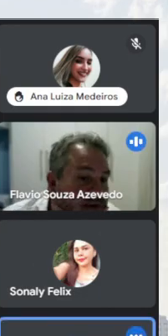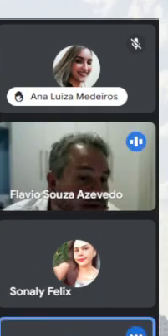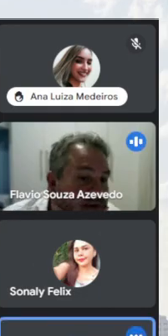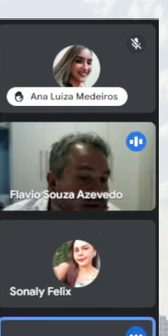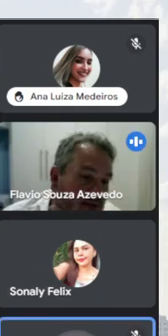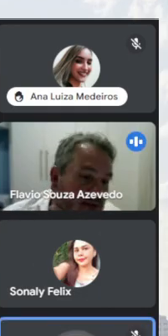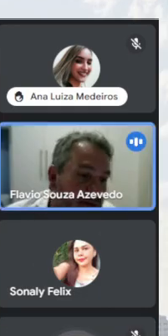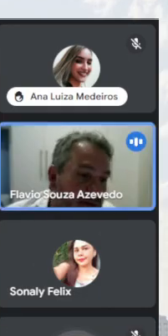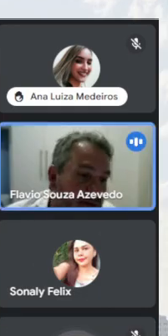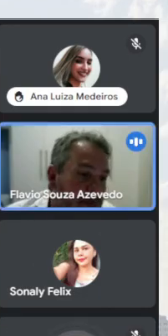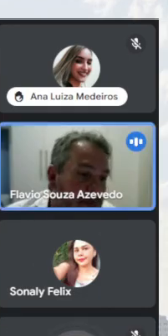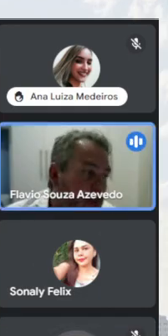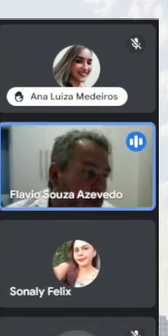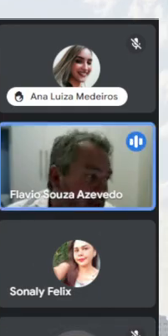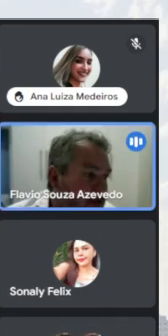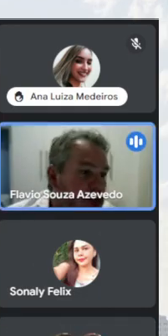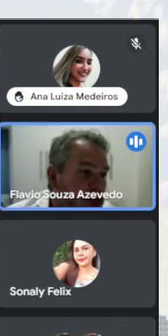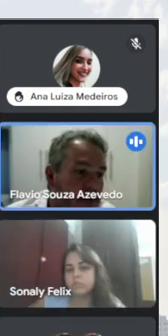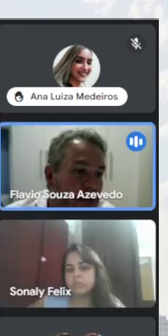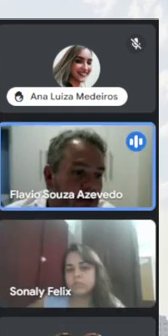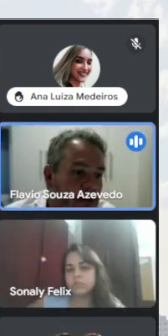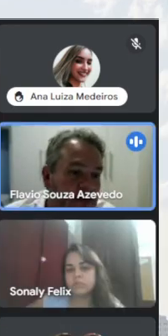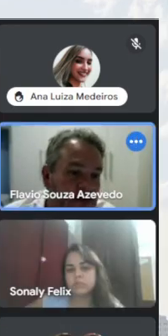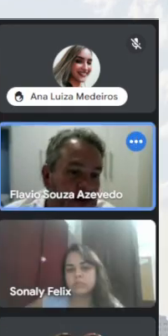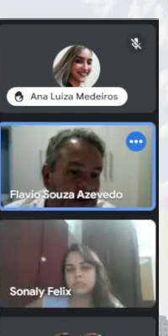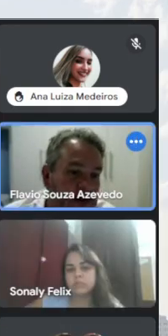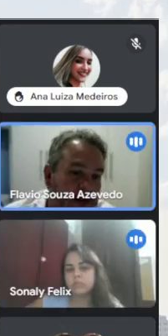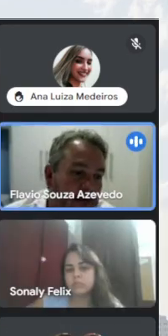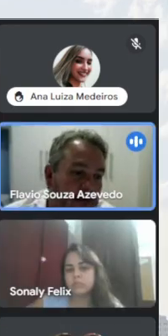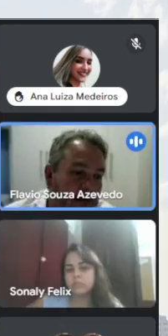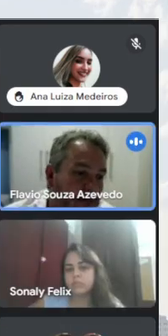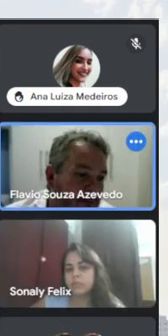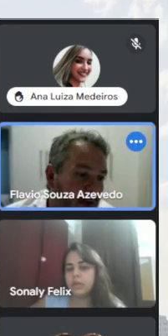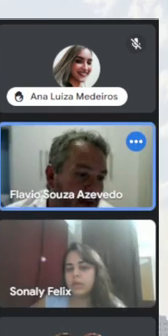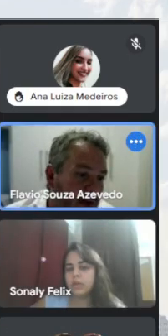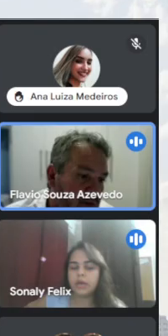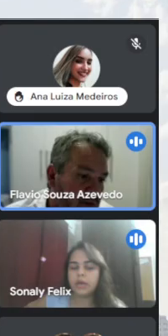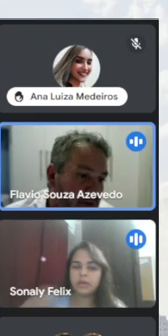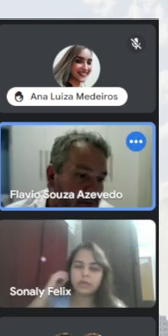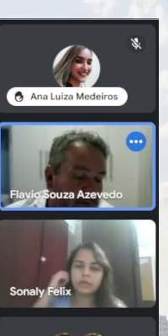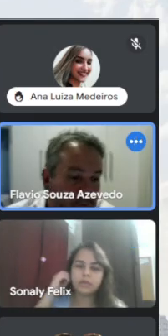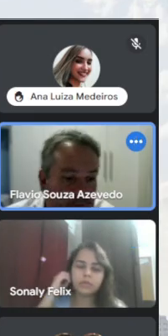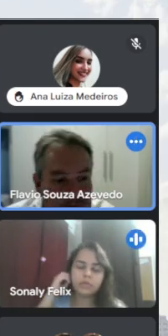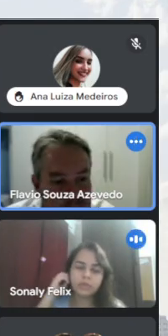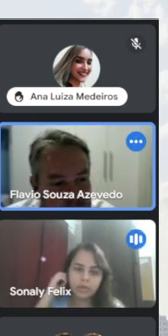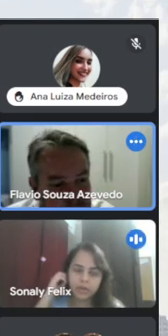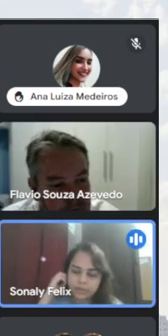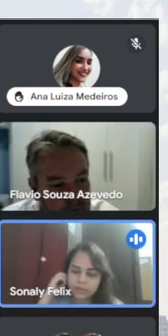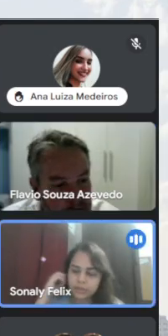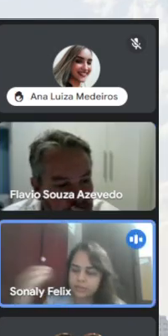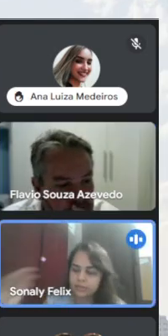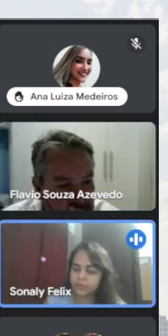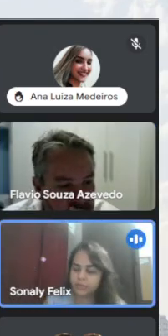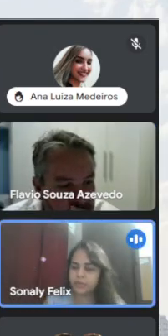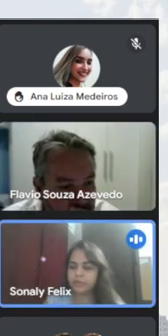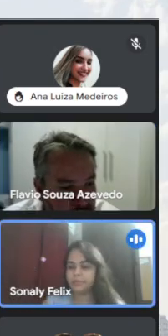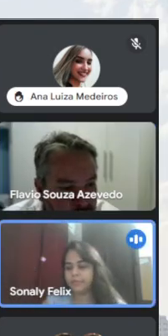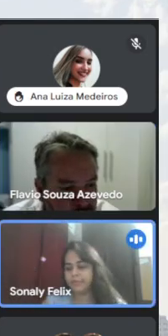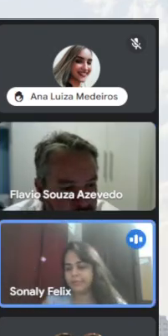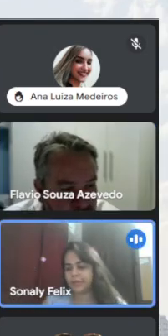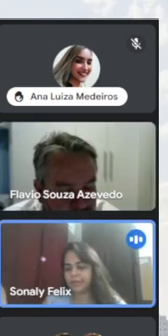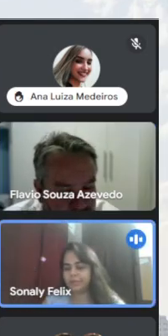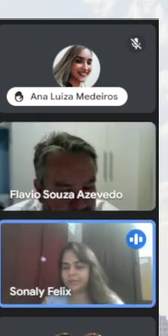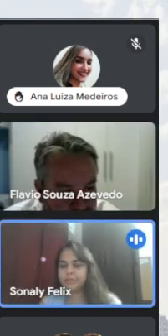de implantação nesses pequenos para as comunidades distantes, né? Fazer isso aí. É possível. Aí, quanto ao caso de Recife,